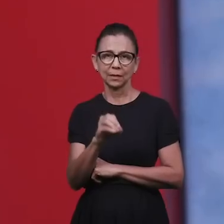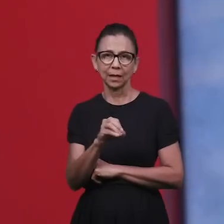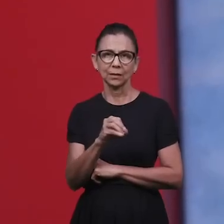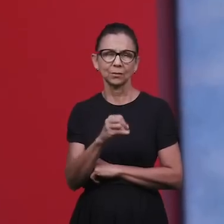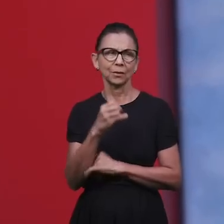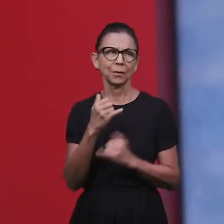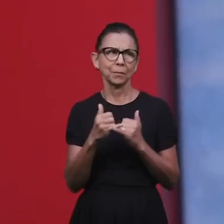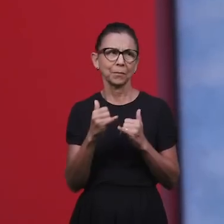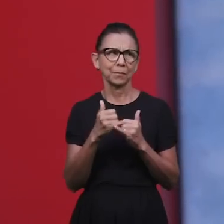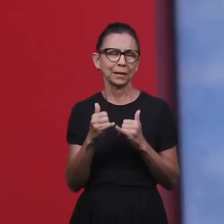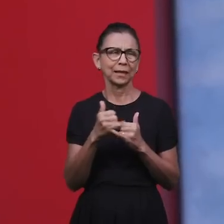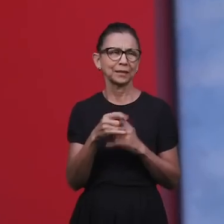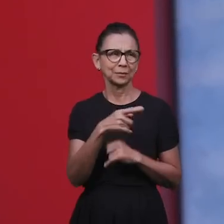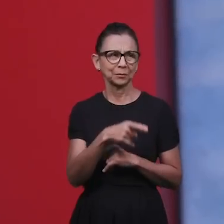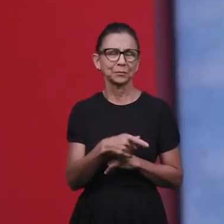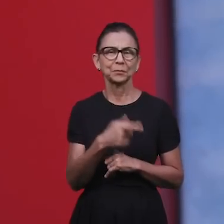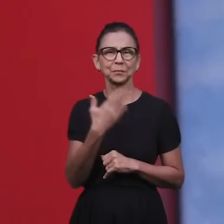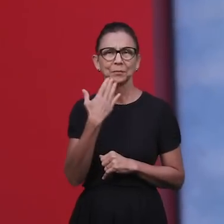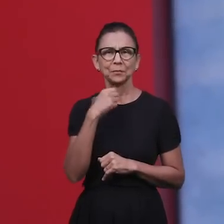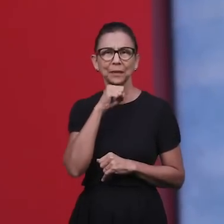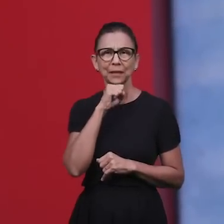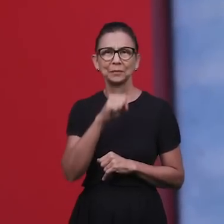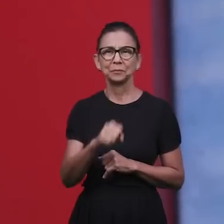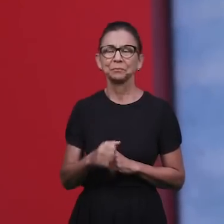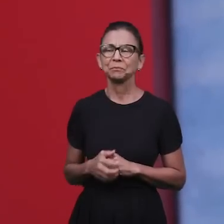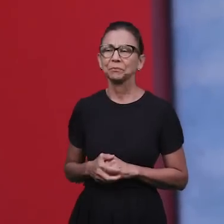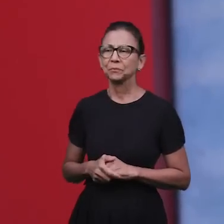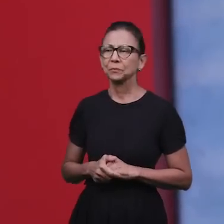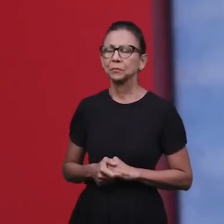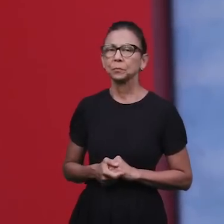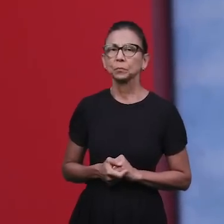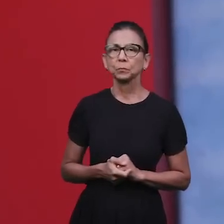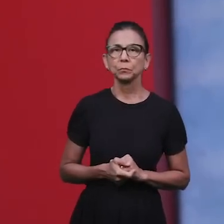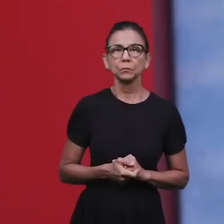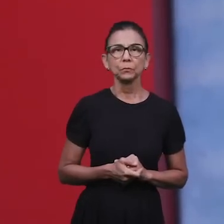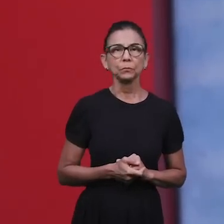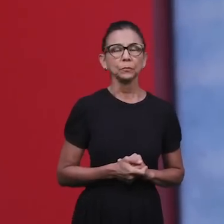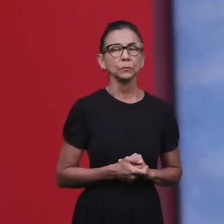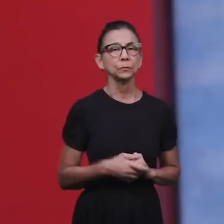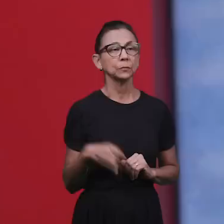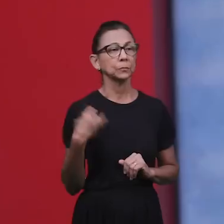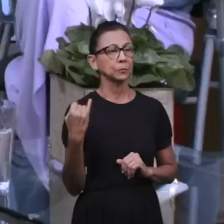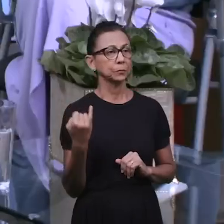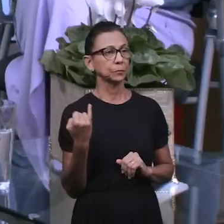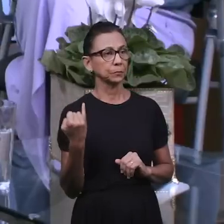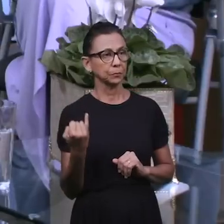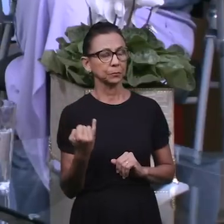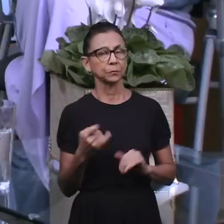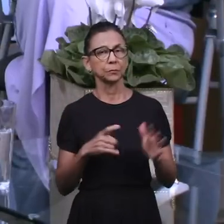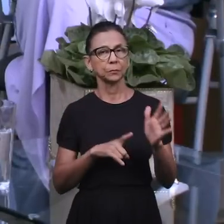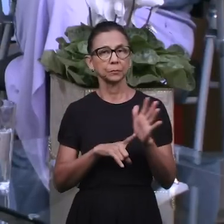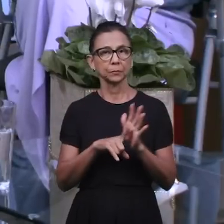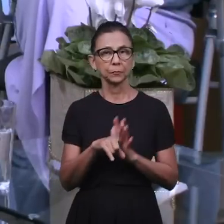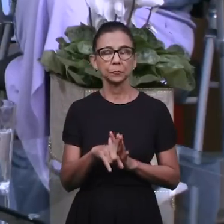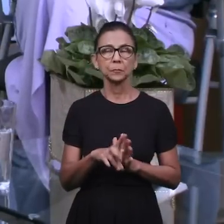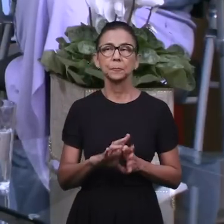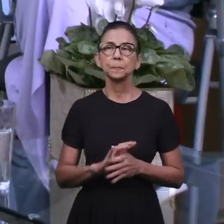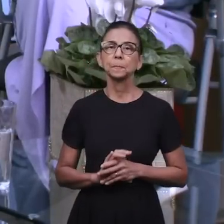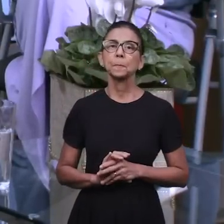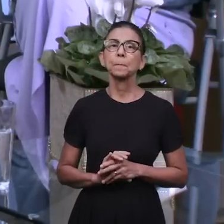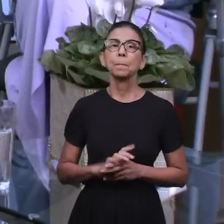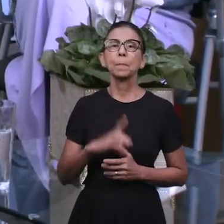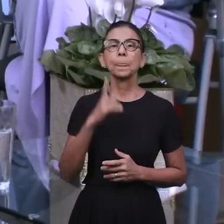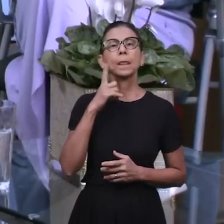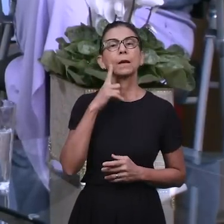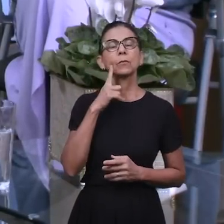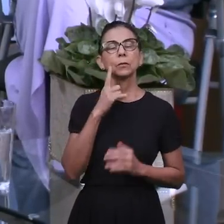para nós é uma bênção, né? Mas, Rebeca, a pergunta é muito importante porque ela vai nos situar na